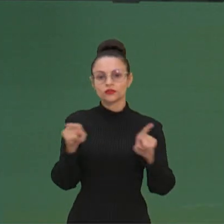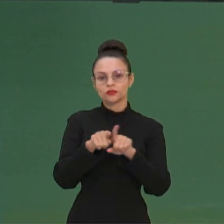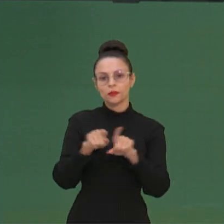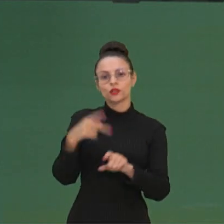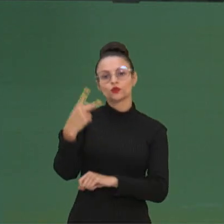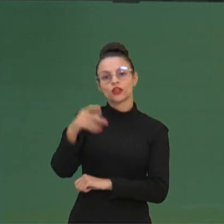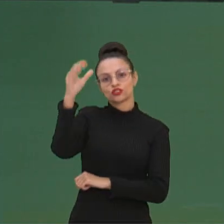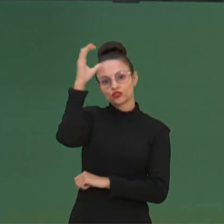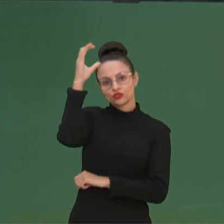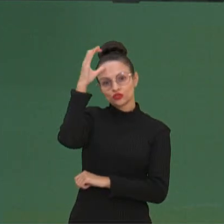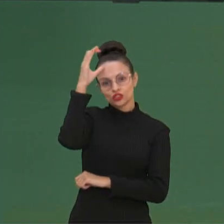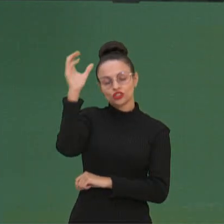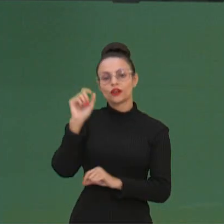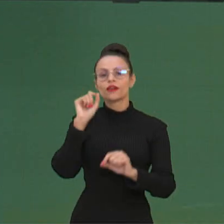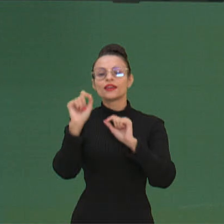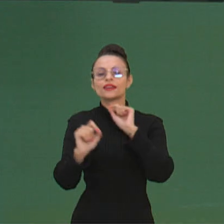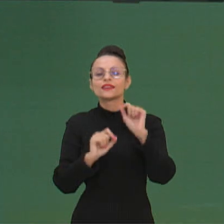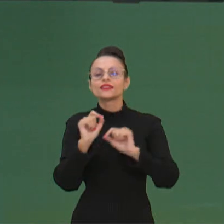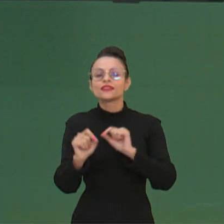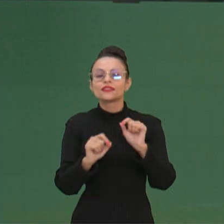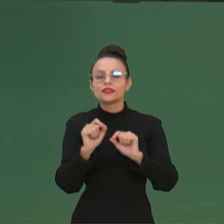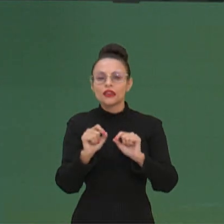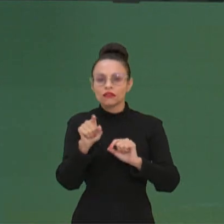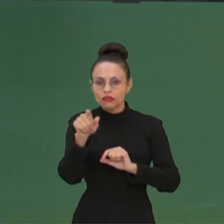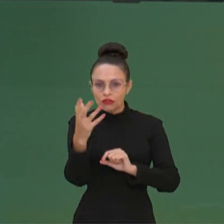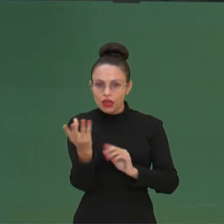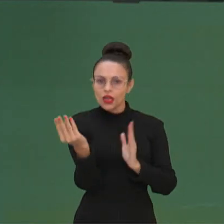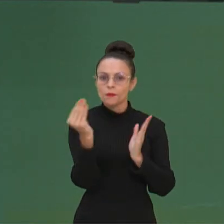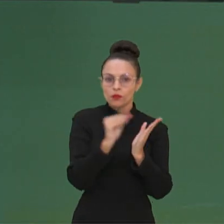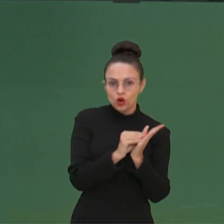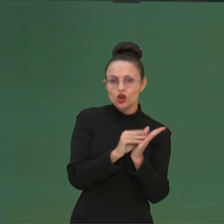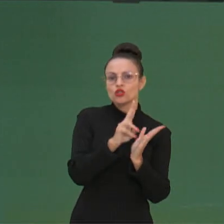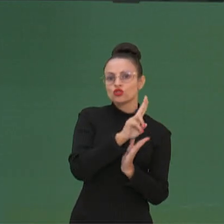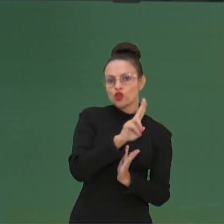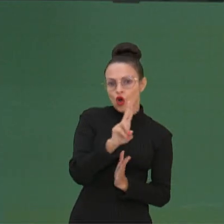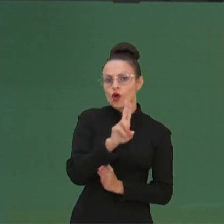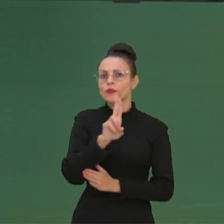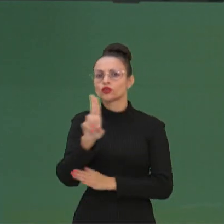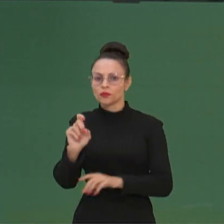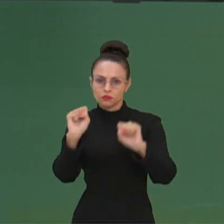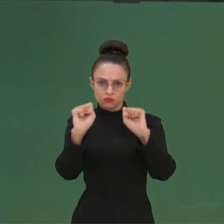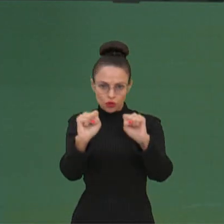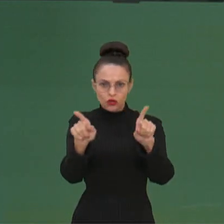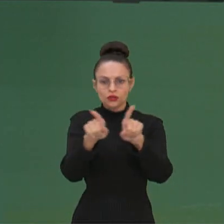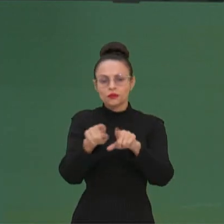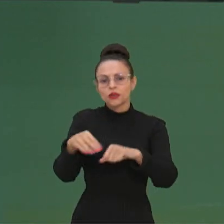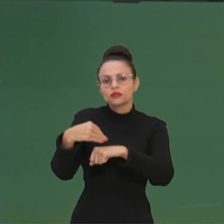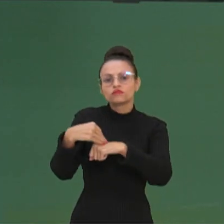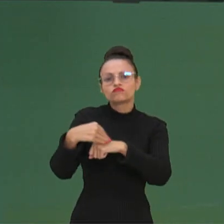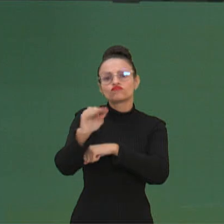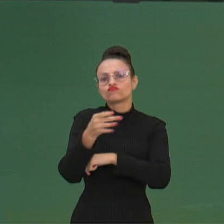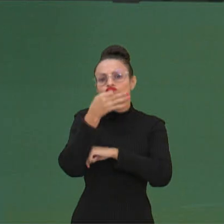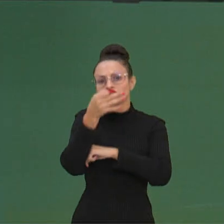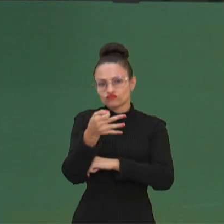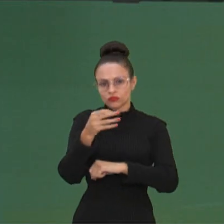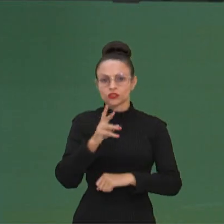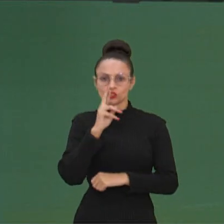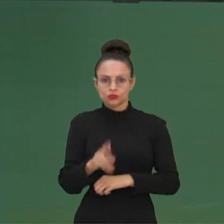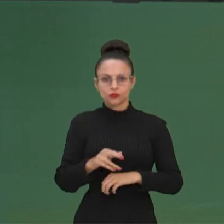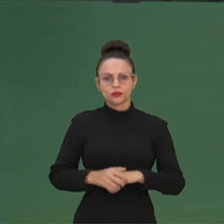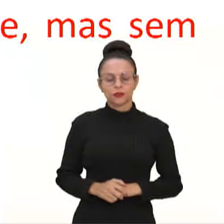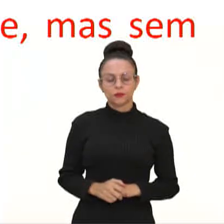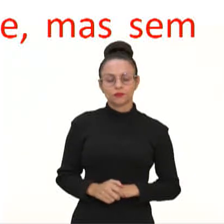sua tia. Quem quiser colocar aqui o nome dela, tudo bem, tá? Aqui são sugestões, então, de